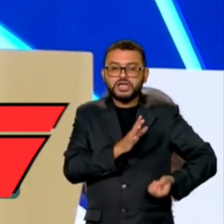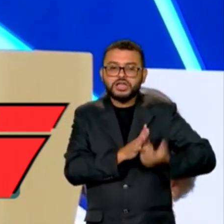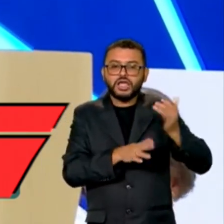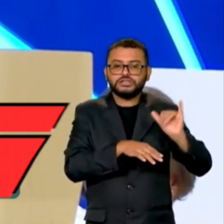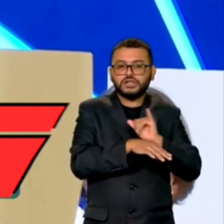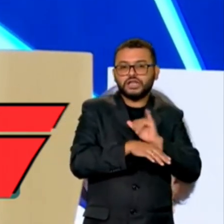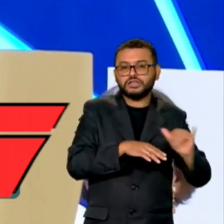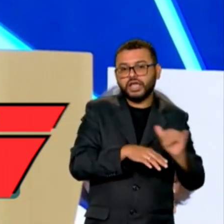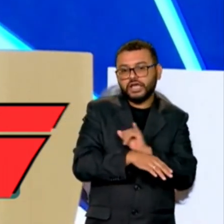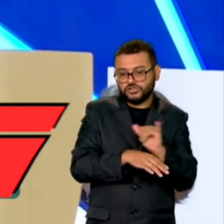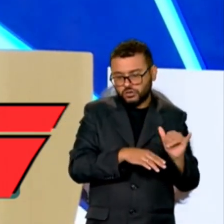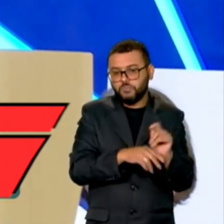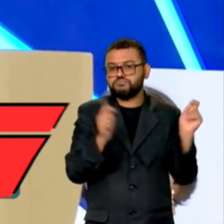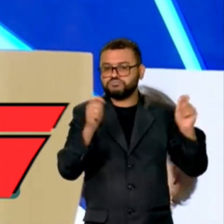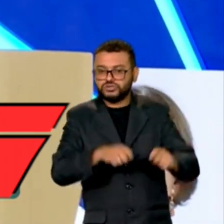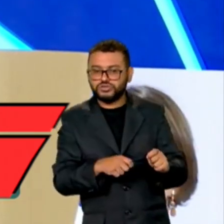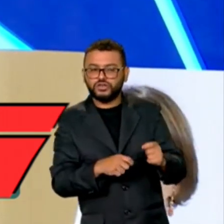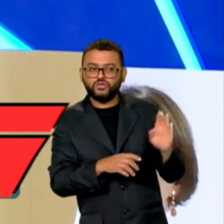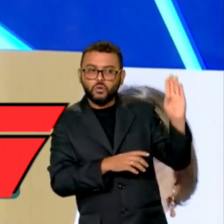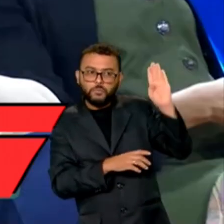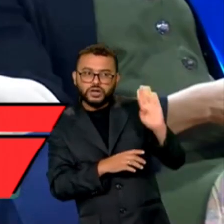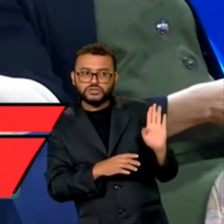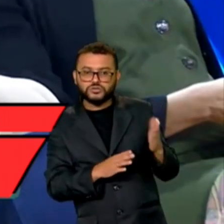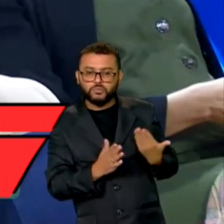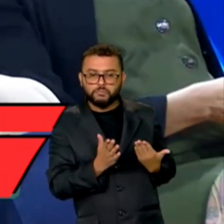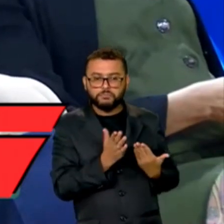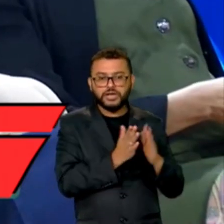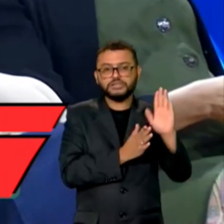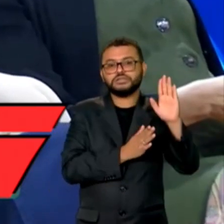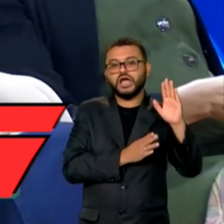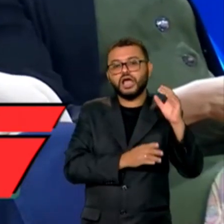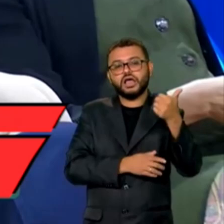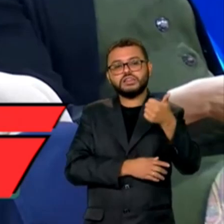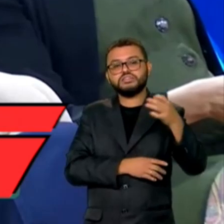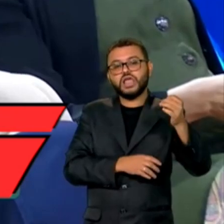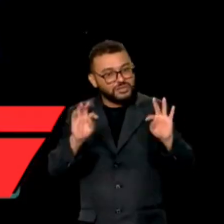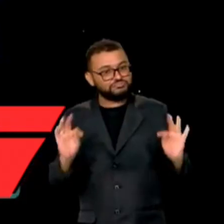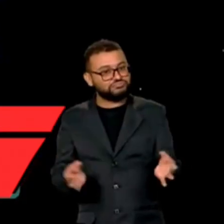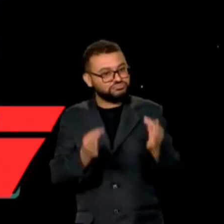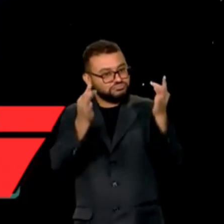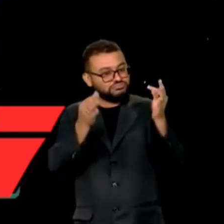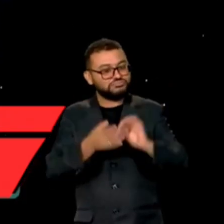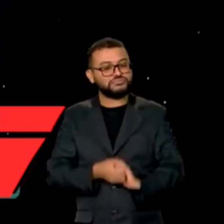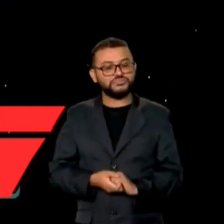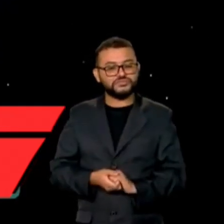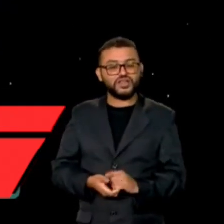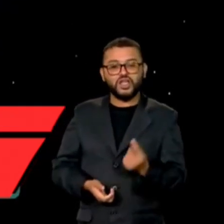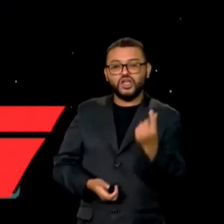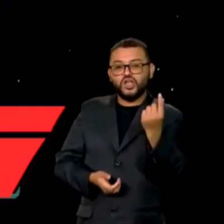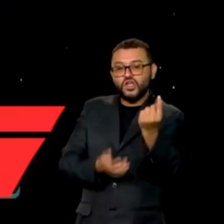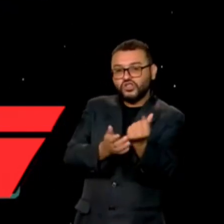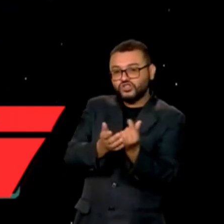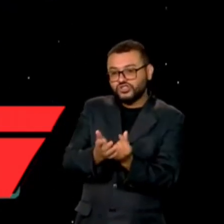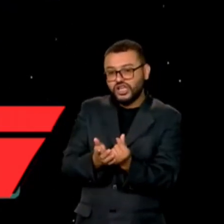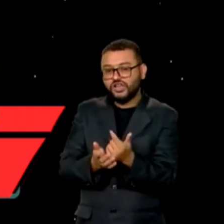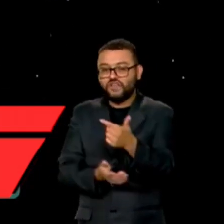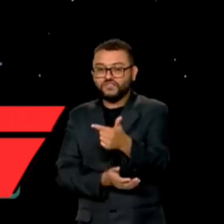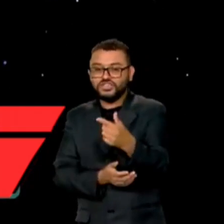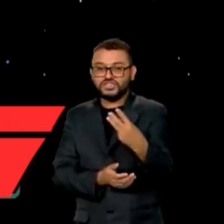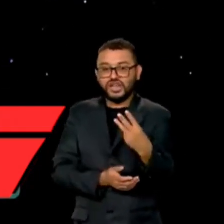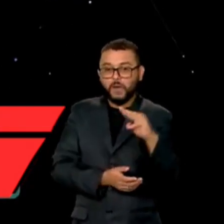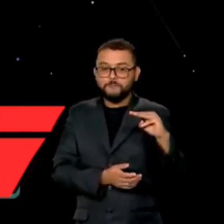que serão estratégicas para o Brasil nos próximos 10 anos. Com um orçamento de 23